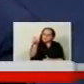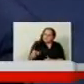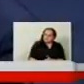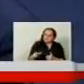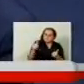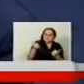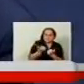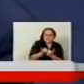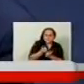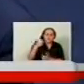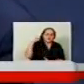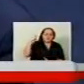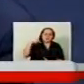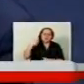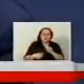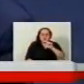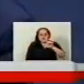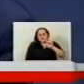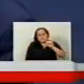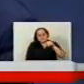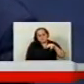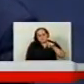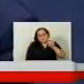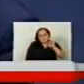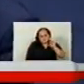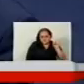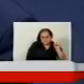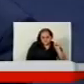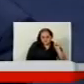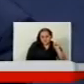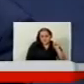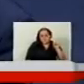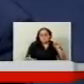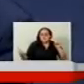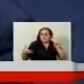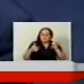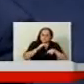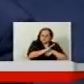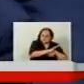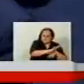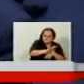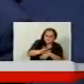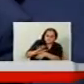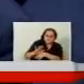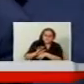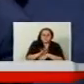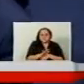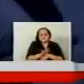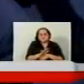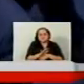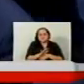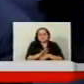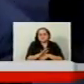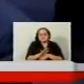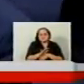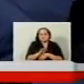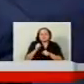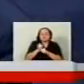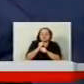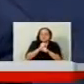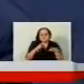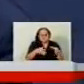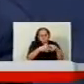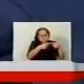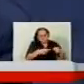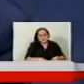-líder, que é o vereador Alessandro Guedes, que nos auxiliará na condução da bancada do